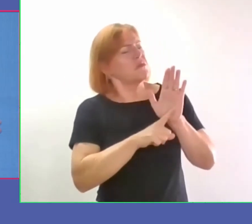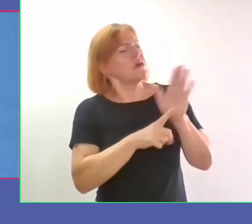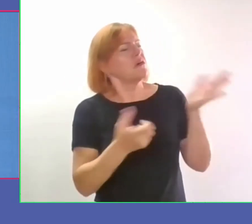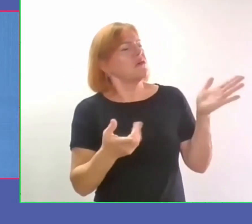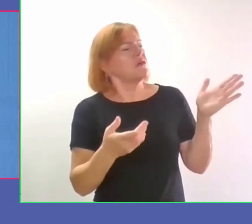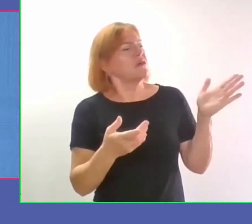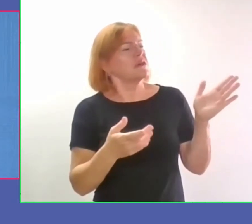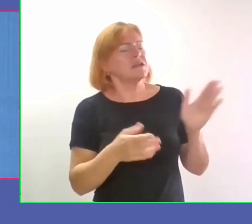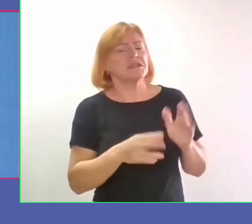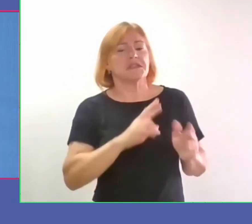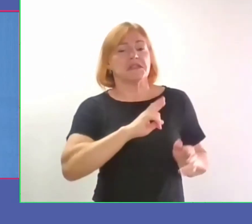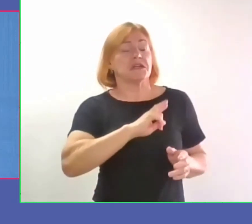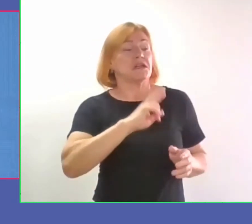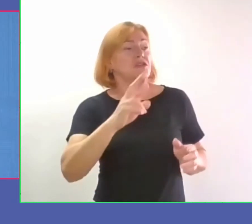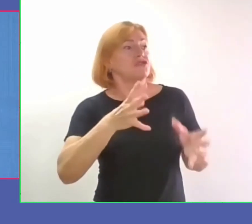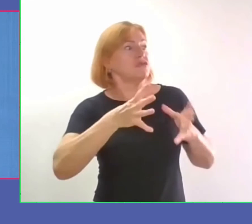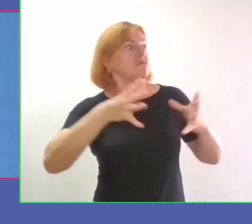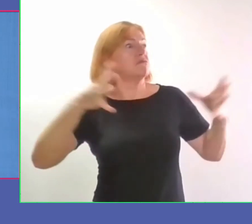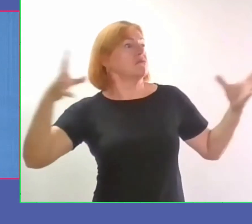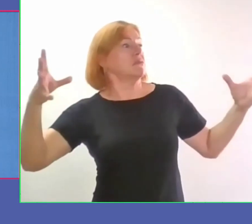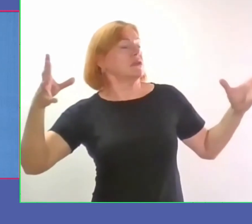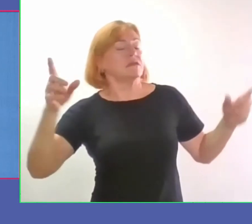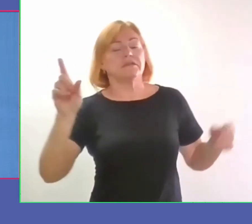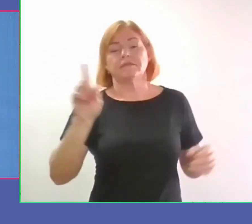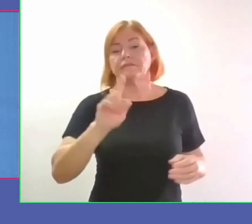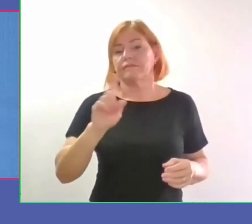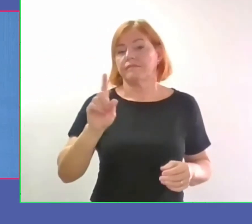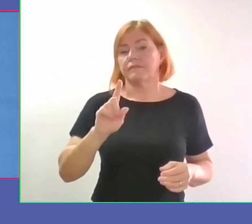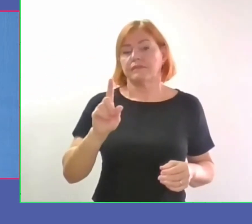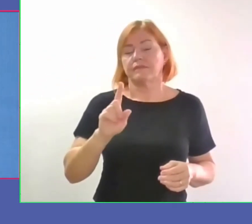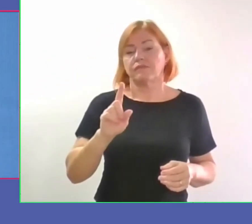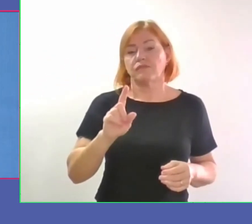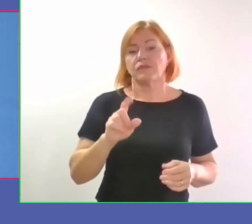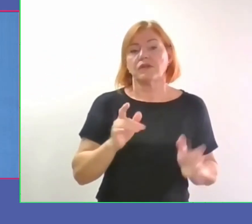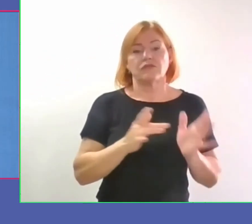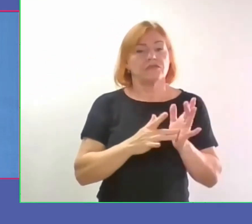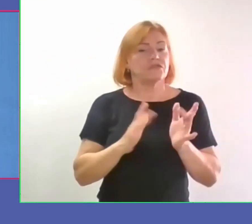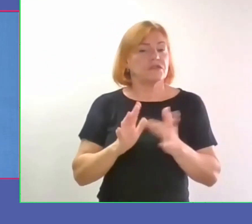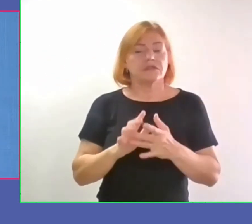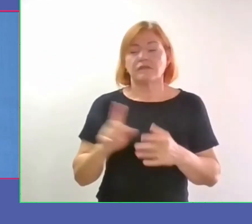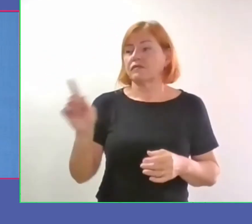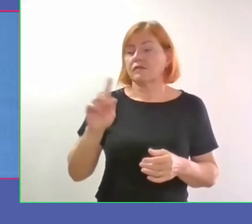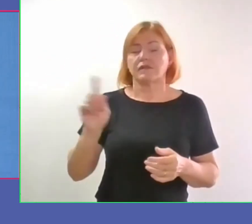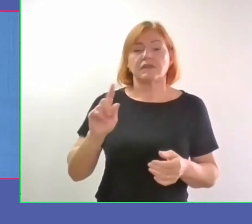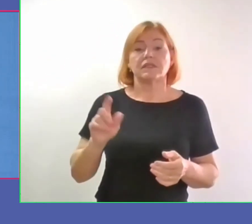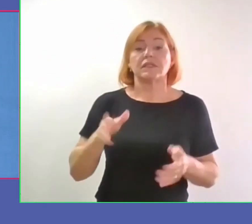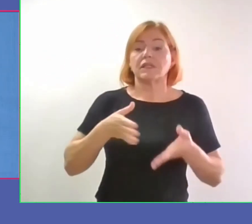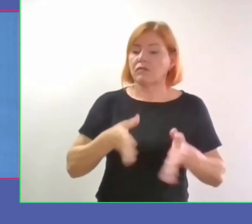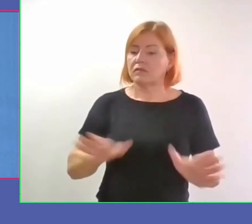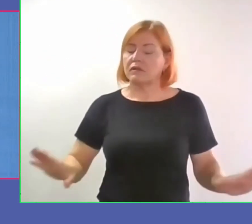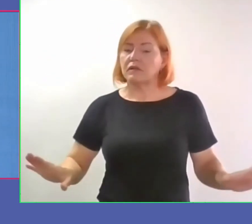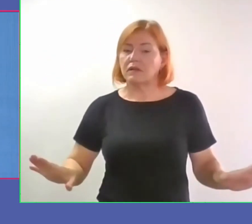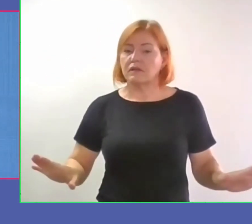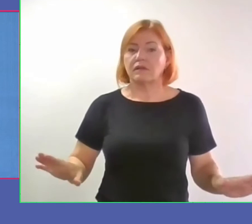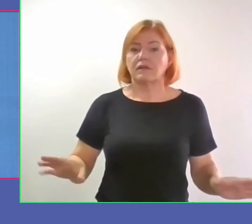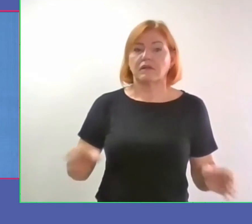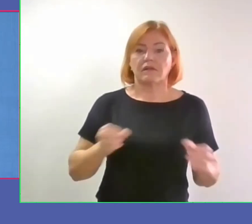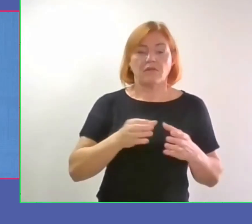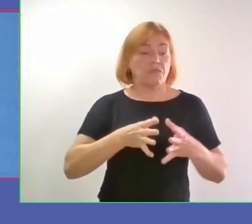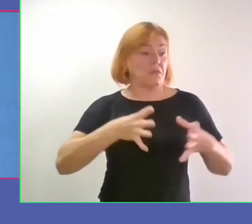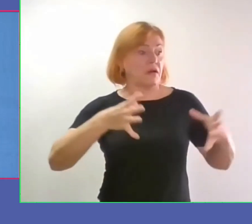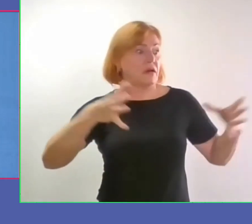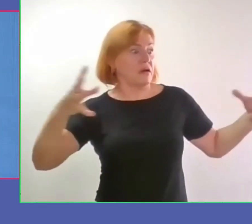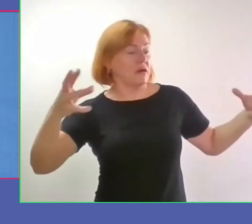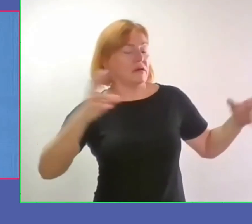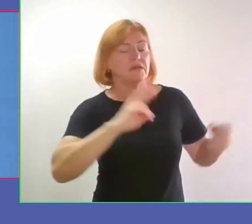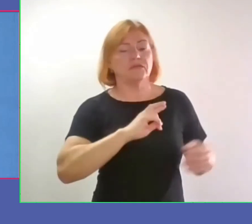religião. Não, ele não veio para isso. Ele veio a semear a semente do reino. Tá?